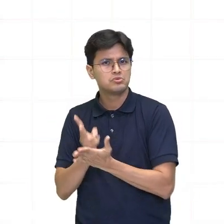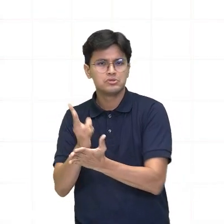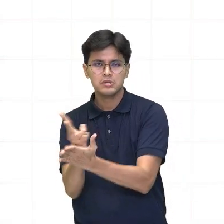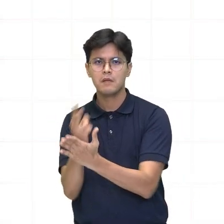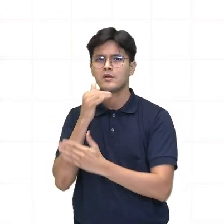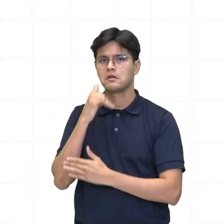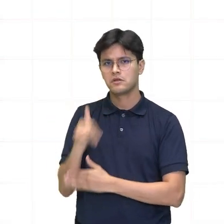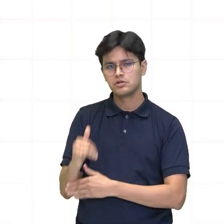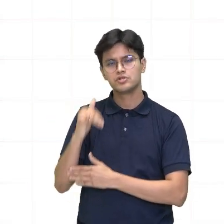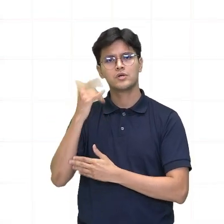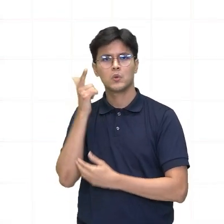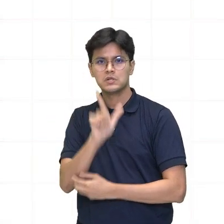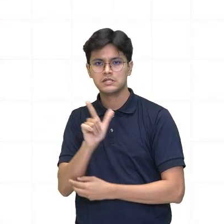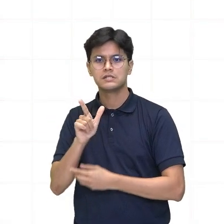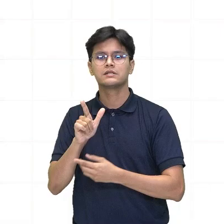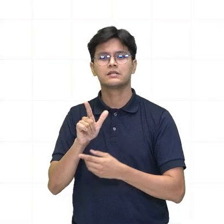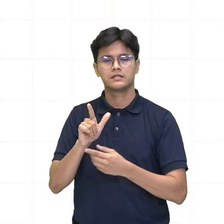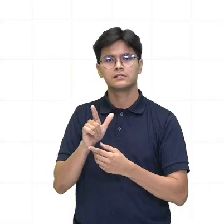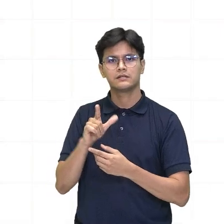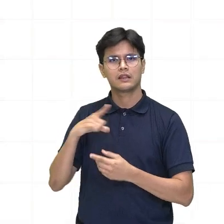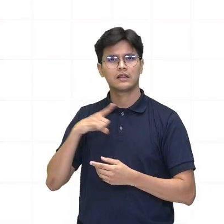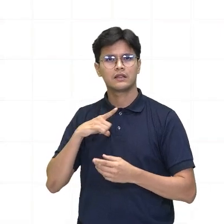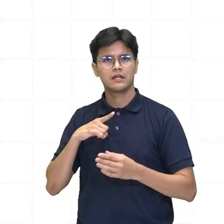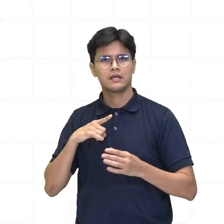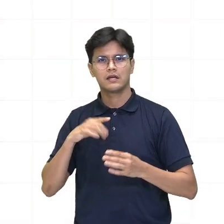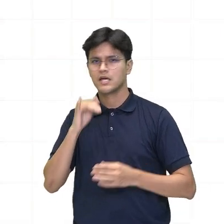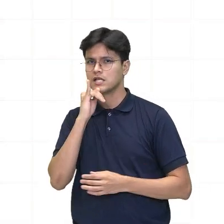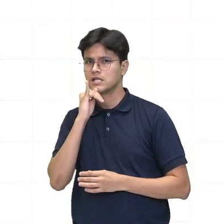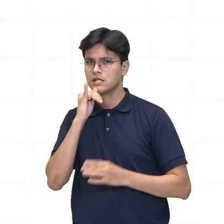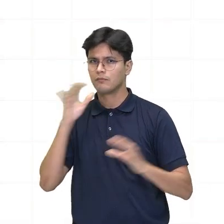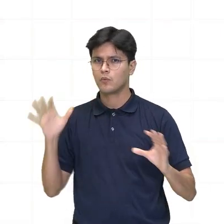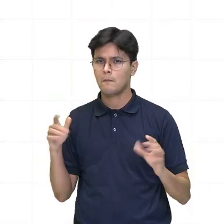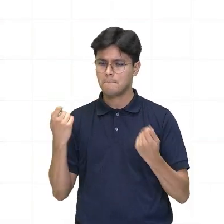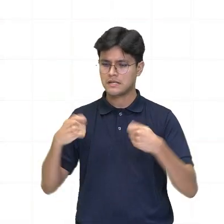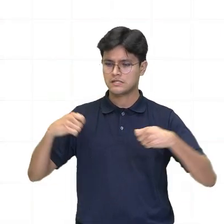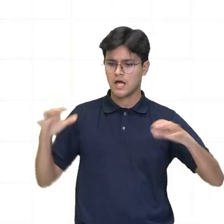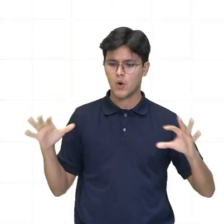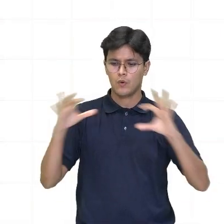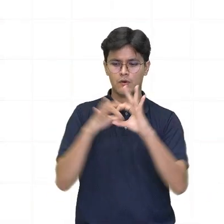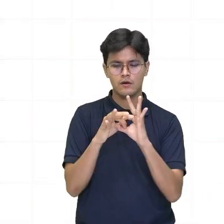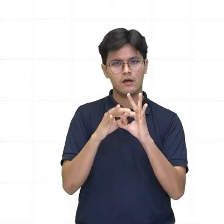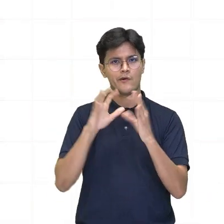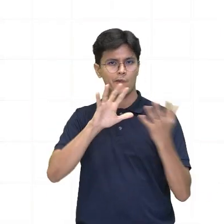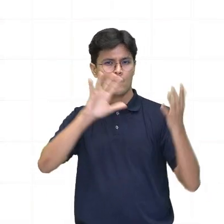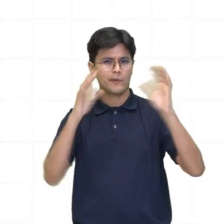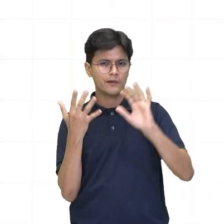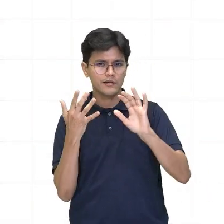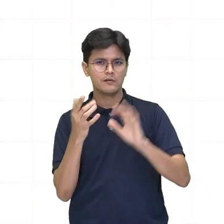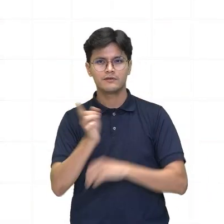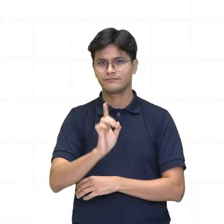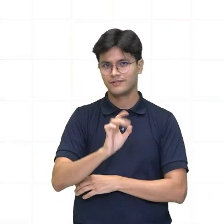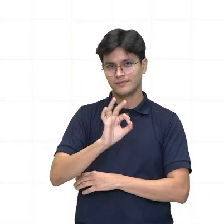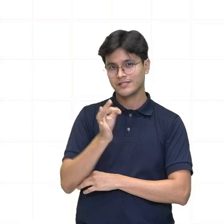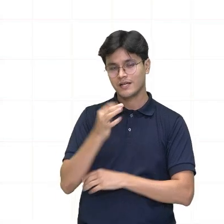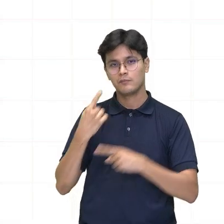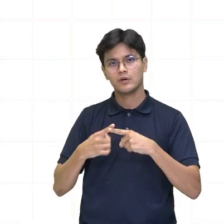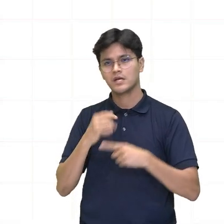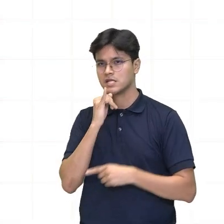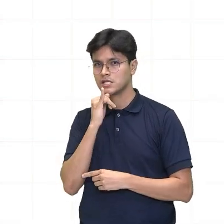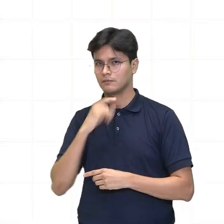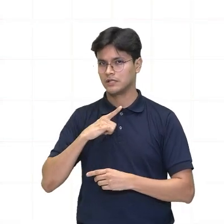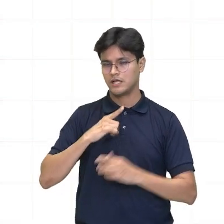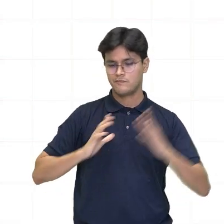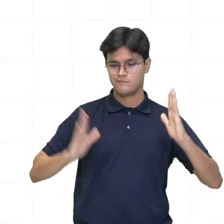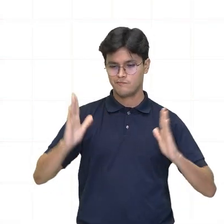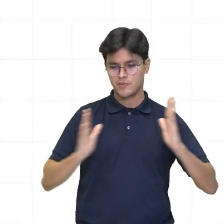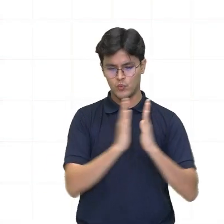vai ter relação com o clima, né? Se eu tenho ali um longo período de estiagem, de chuvas ou não,